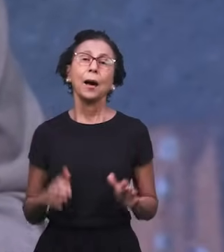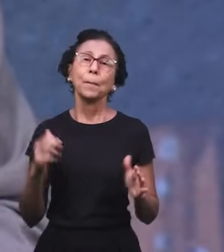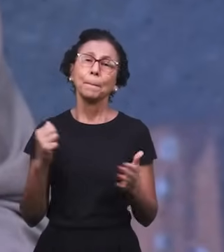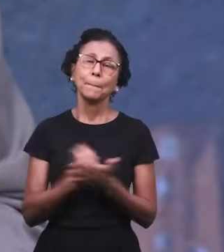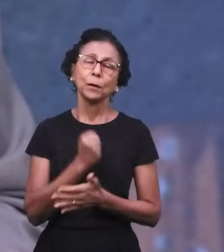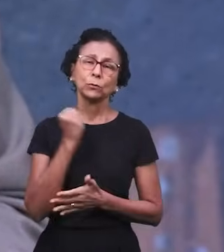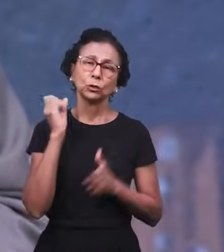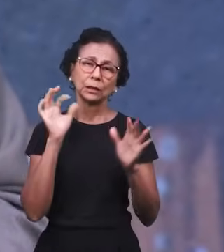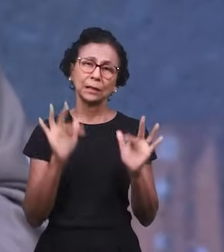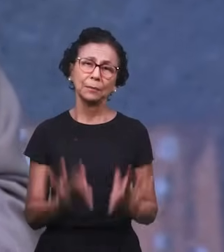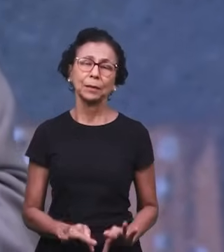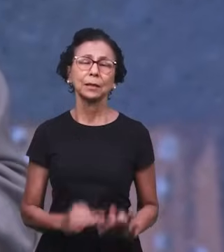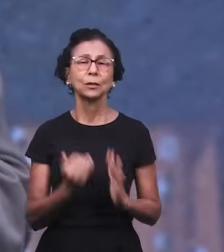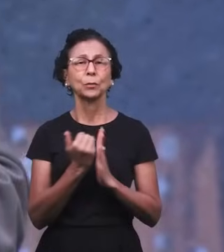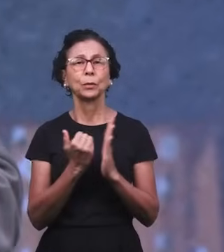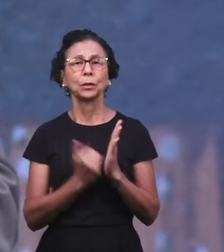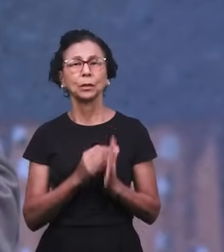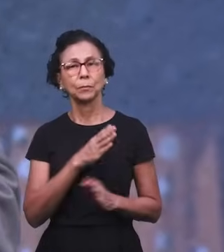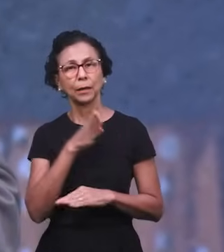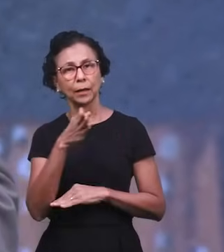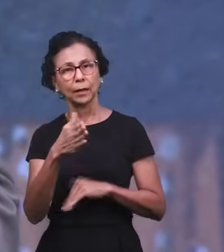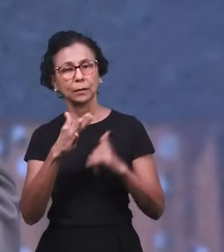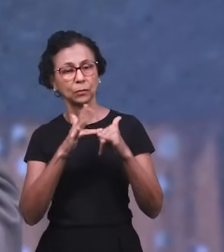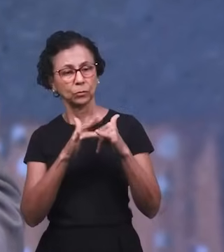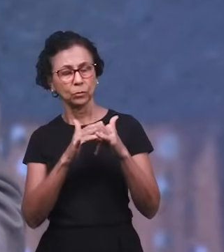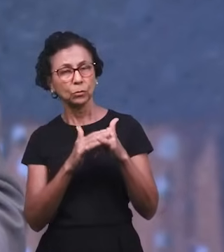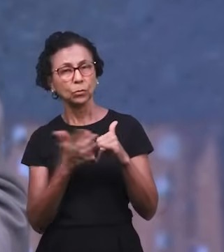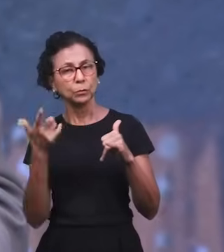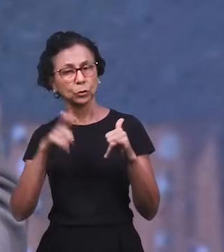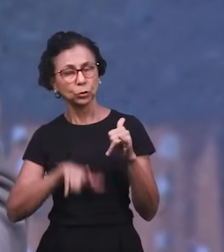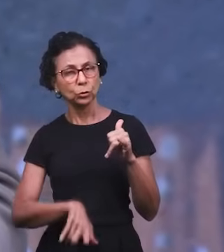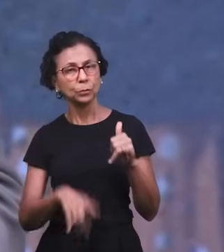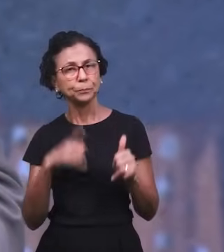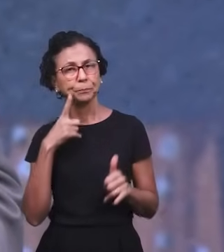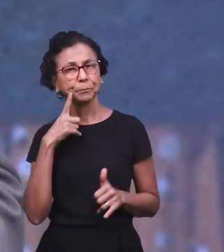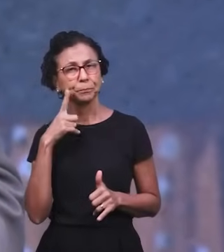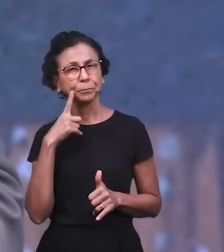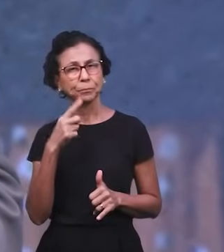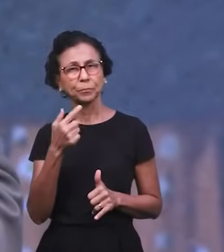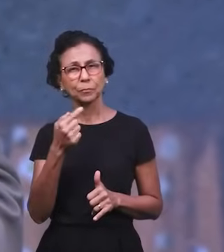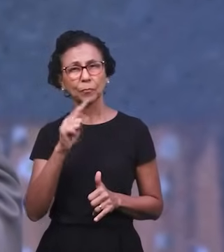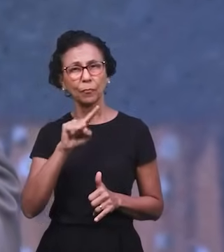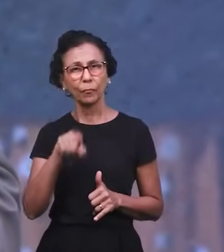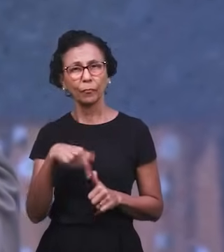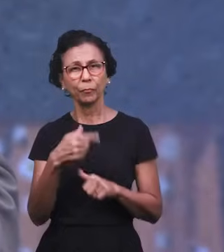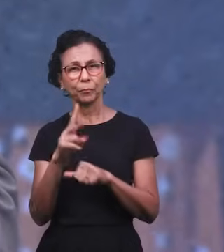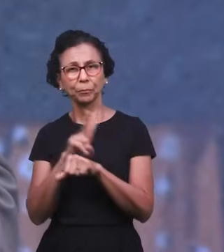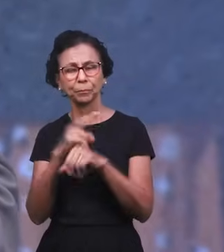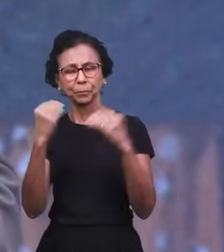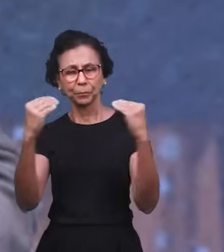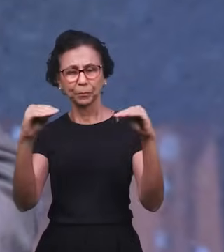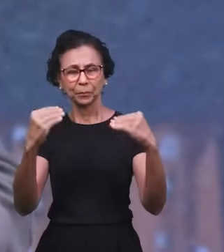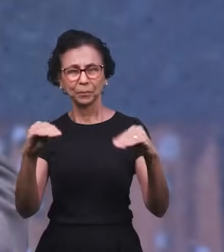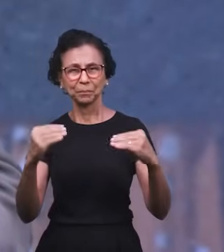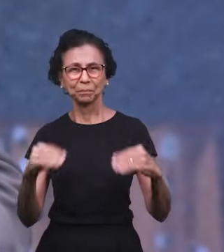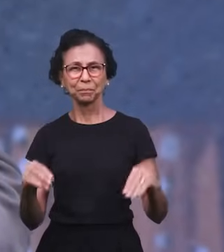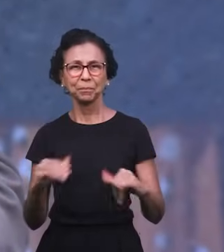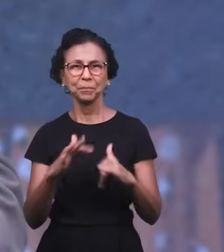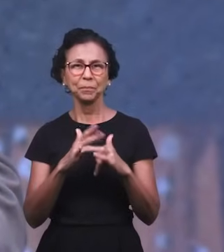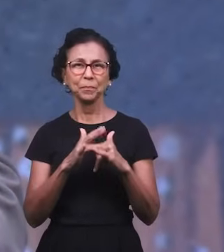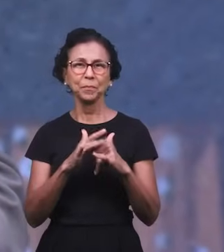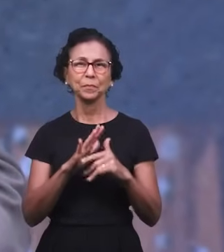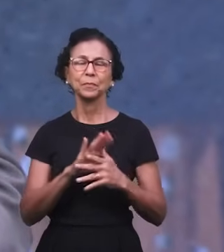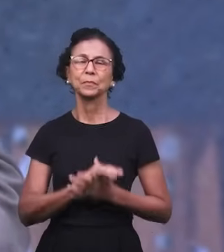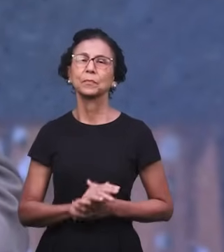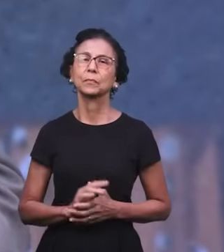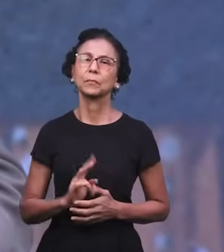estava terminando. Vai lá no nosso canal no YouTube, tá lá o programa, você tem como assistir. Tem mais de 7.000 vídeos postados lá no nosso canal do